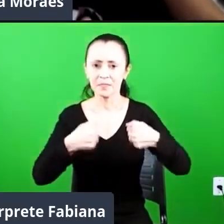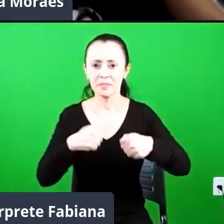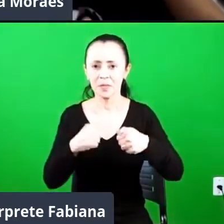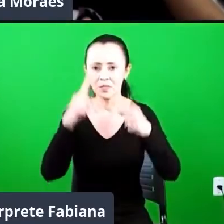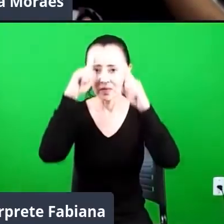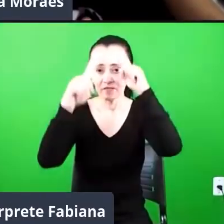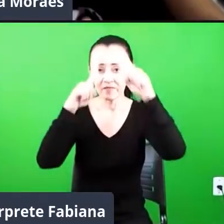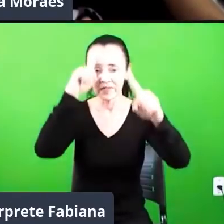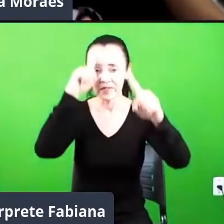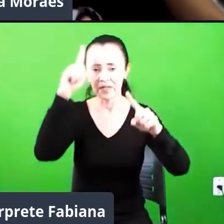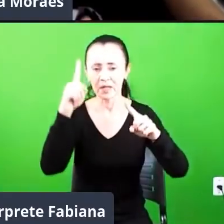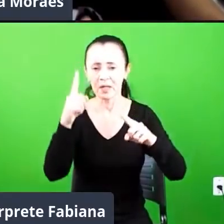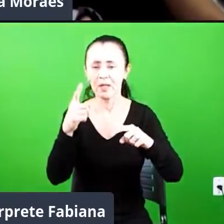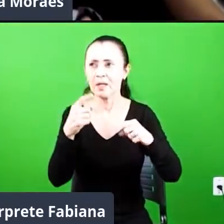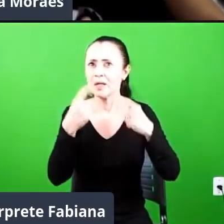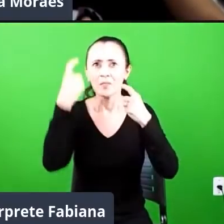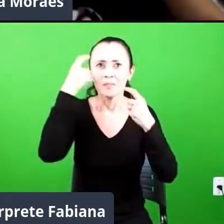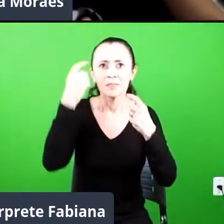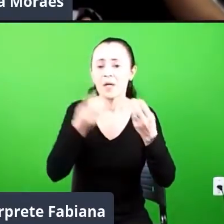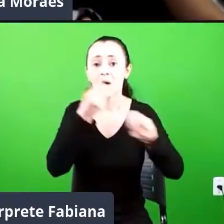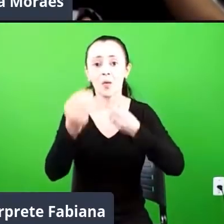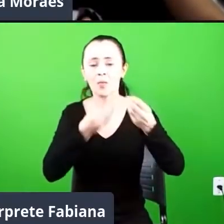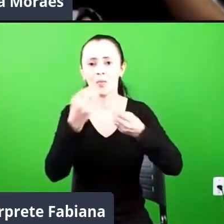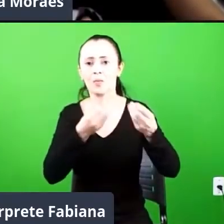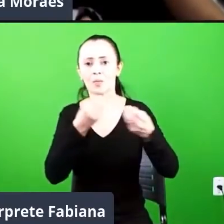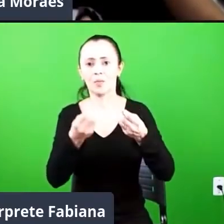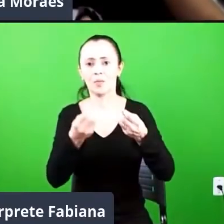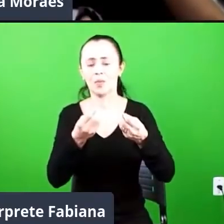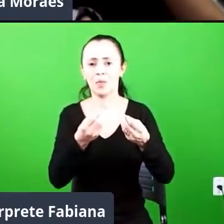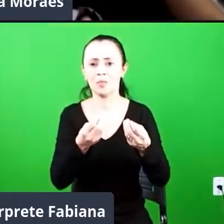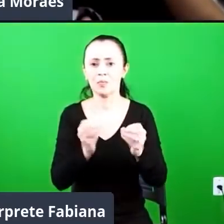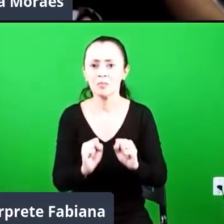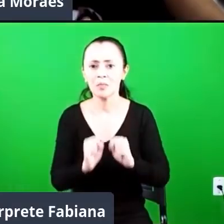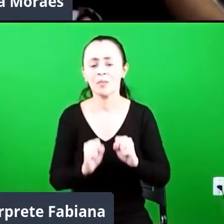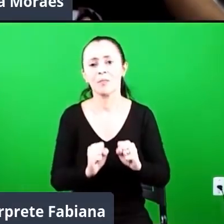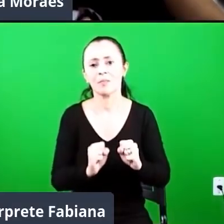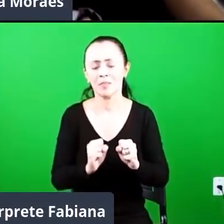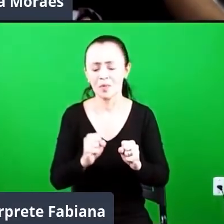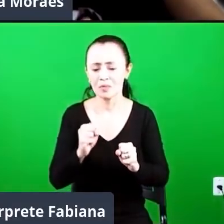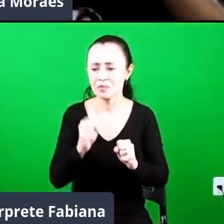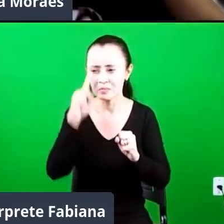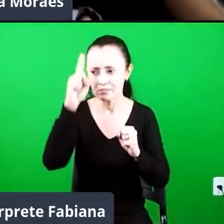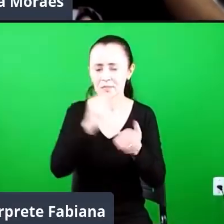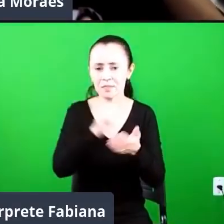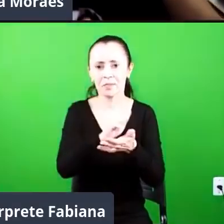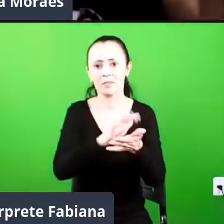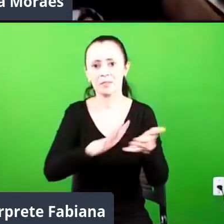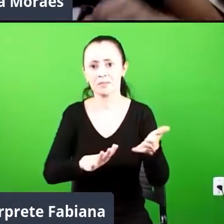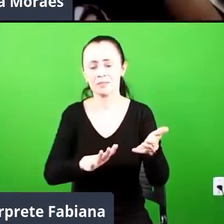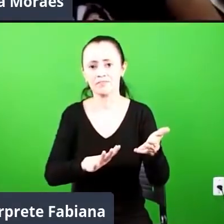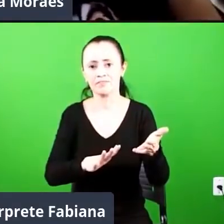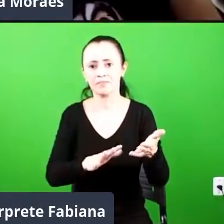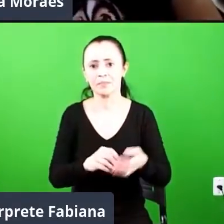buscar alternativas de encontrar atividades que possam atingir todos os alunos, trabalhando a autonomia do aluno